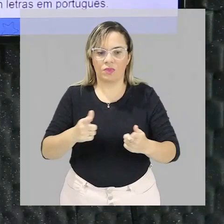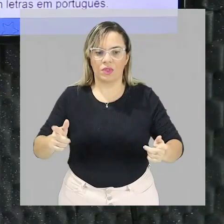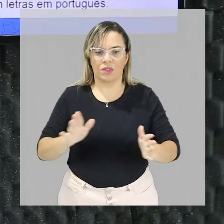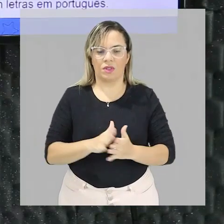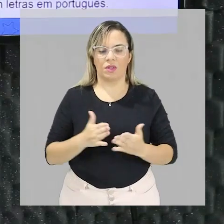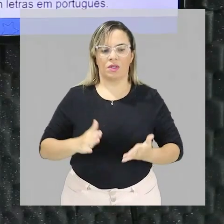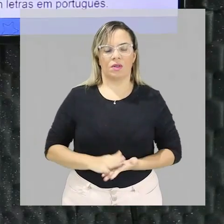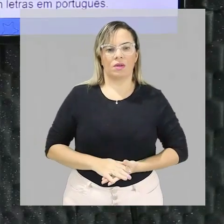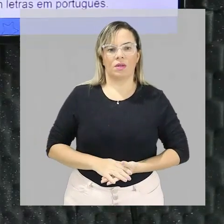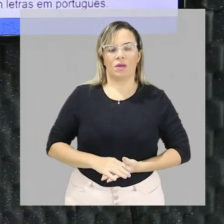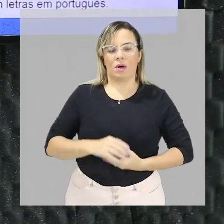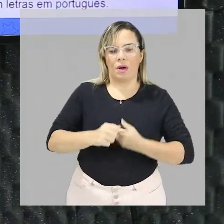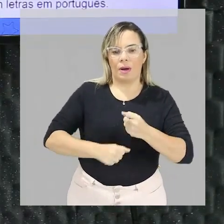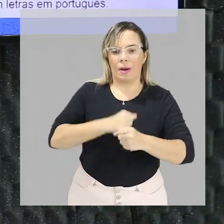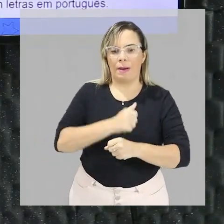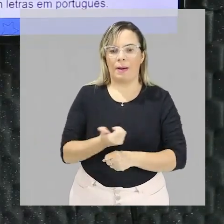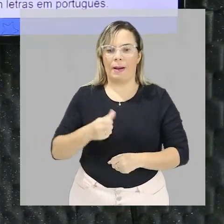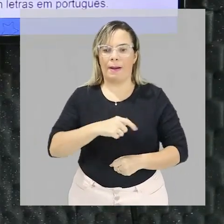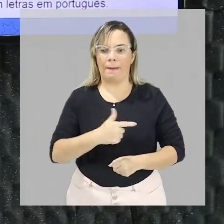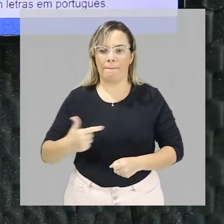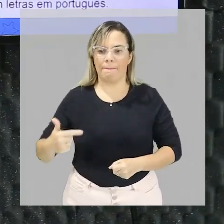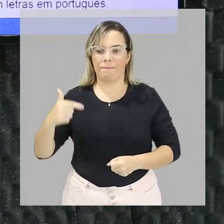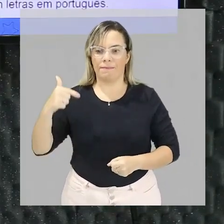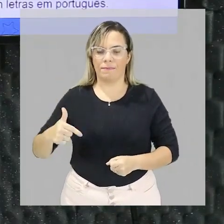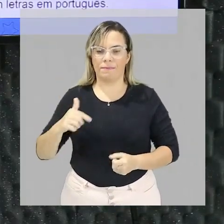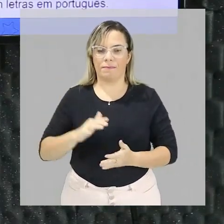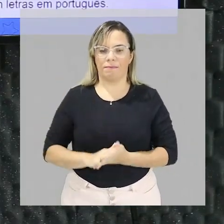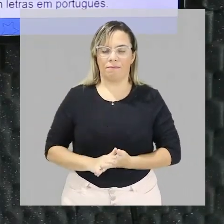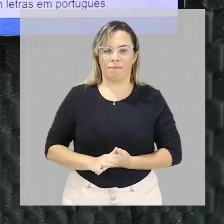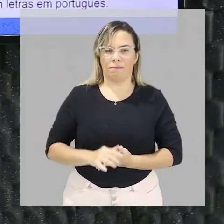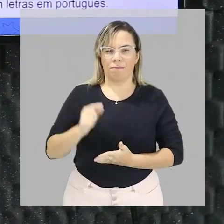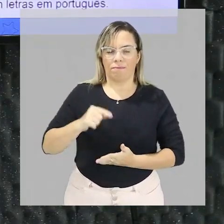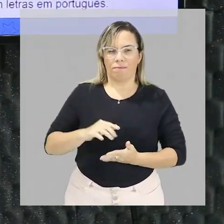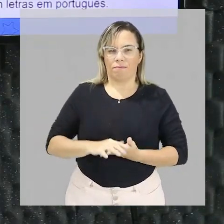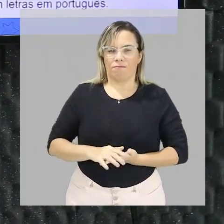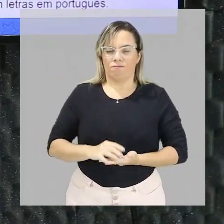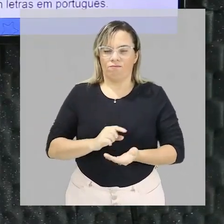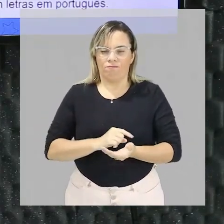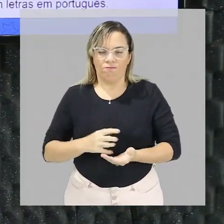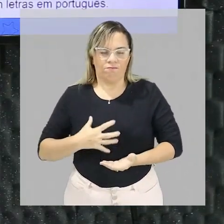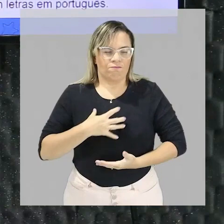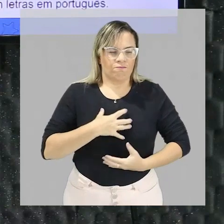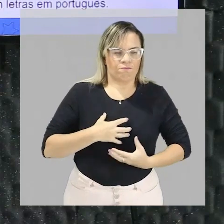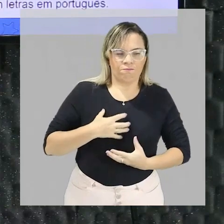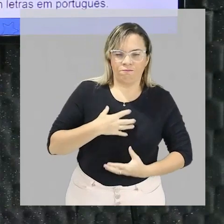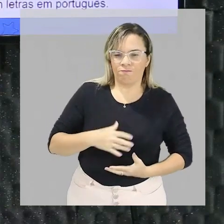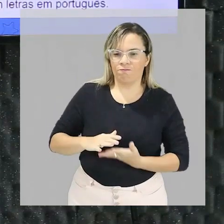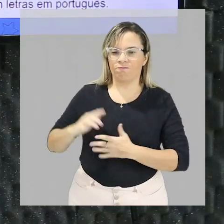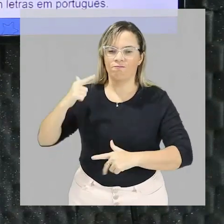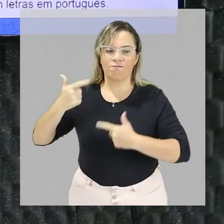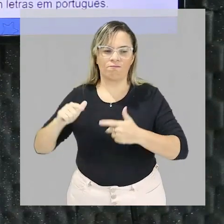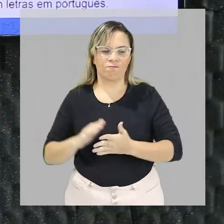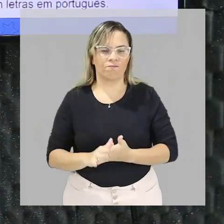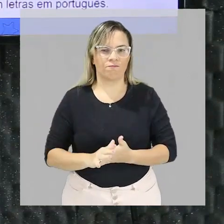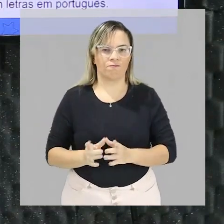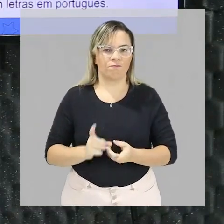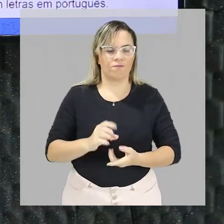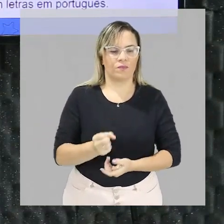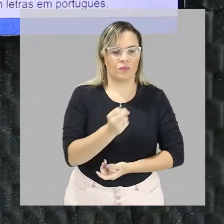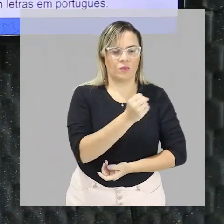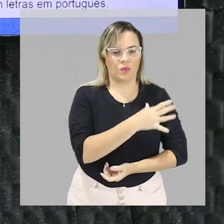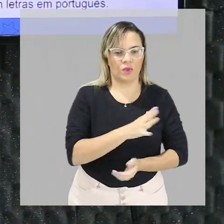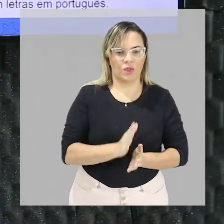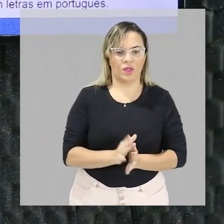musical. Desde pelo menos 1922, a tensão entre tradicional e moderno ocupa o centro do